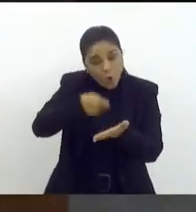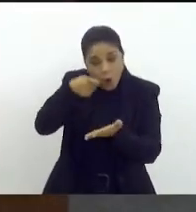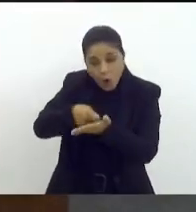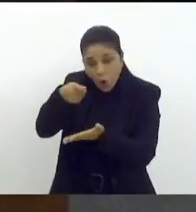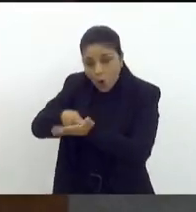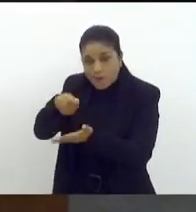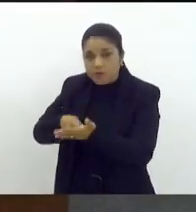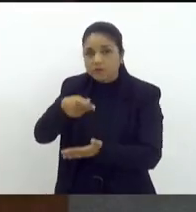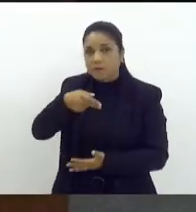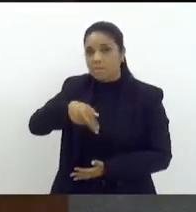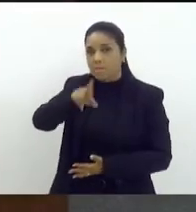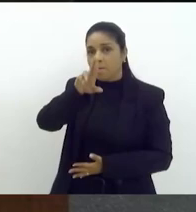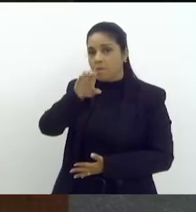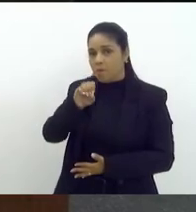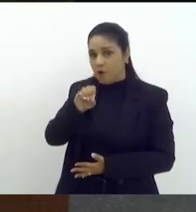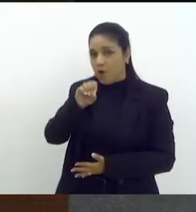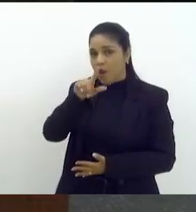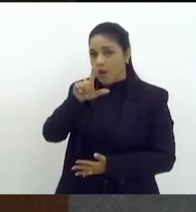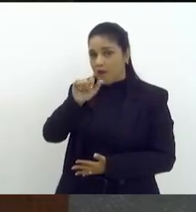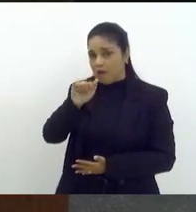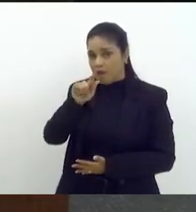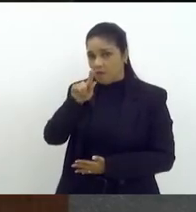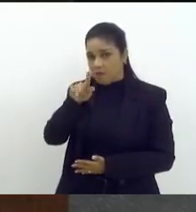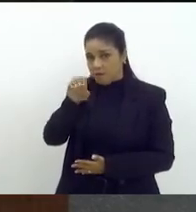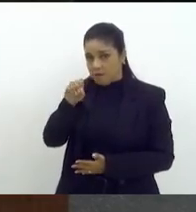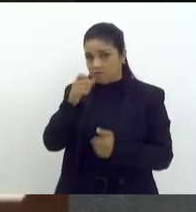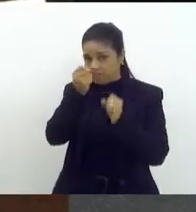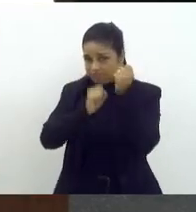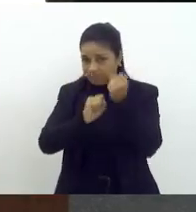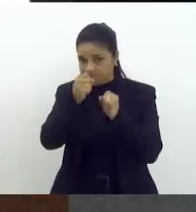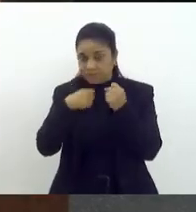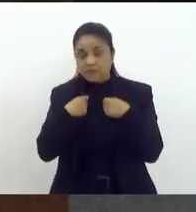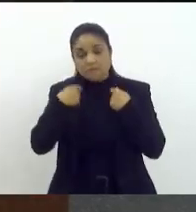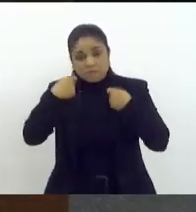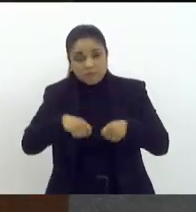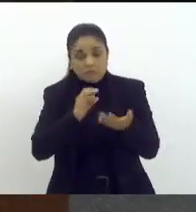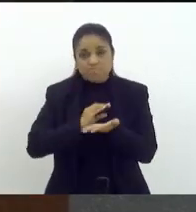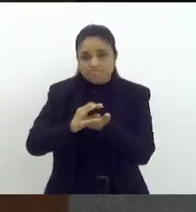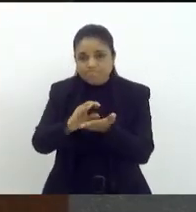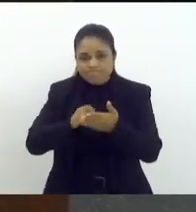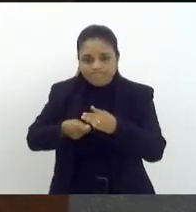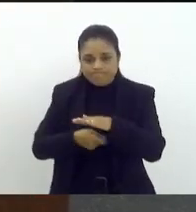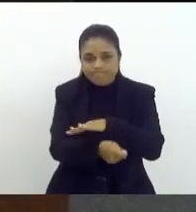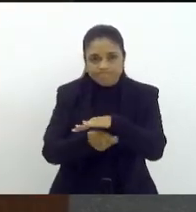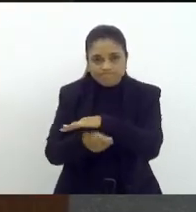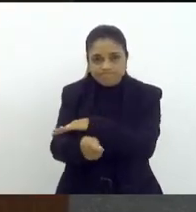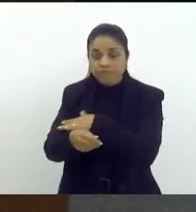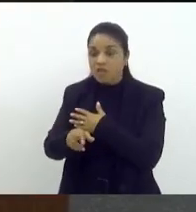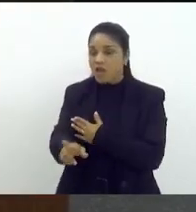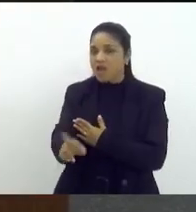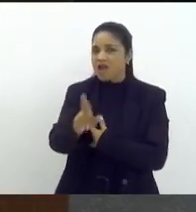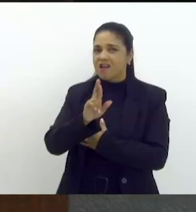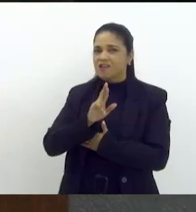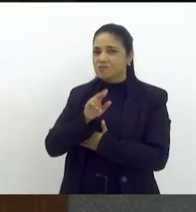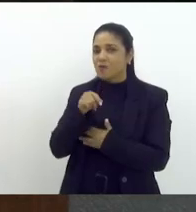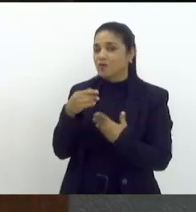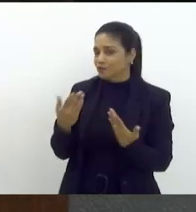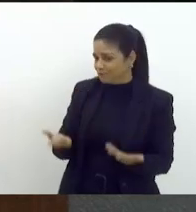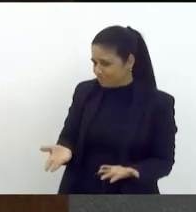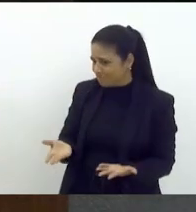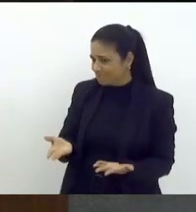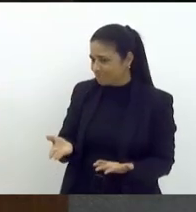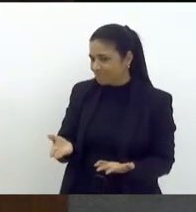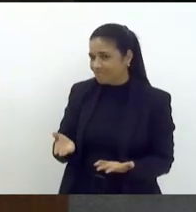prolagos para que haja um investimento necessário e obtenho uma resposta e aí Rodrigo Amorim